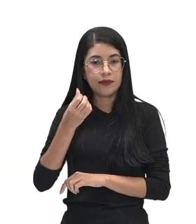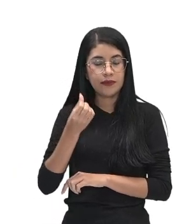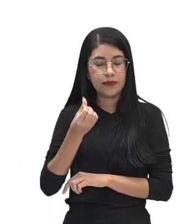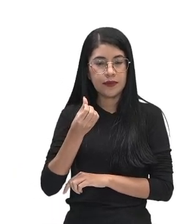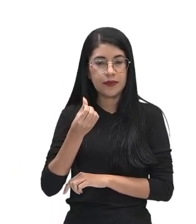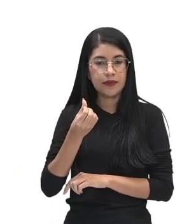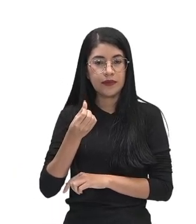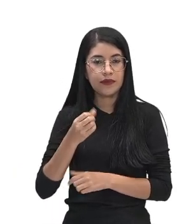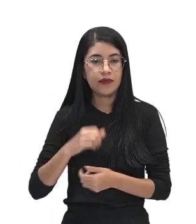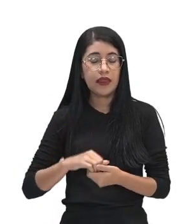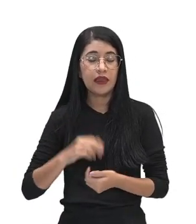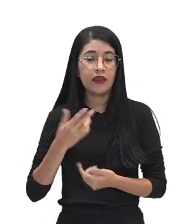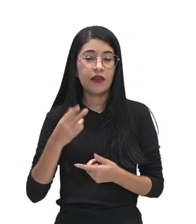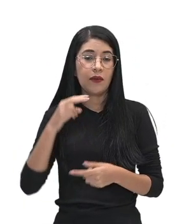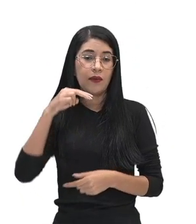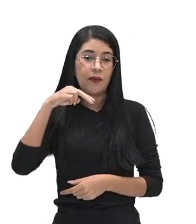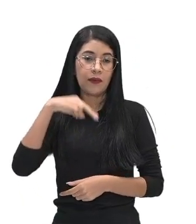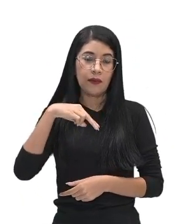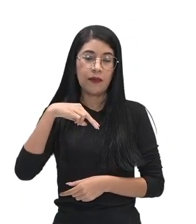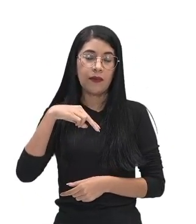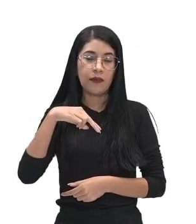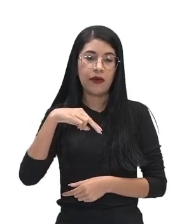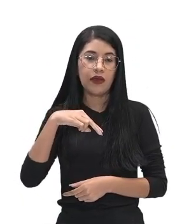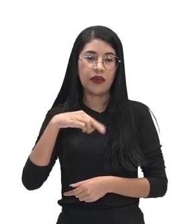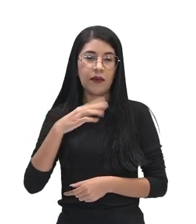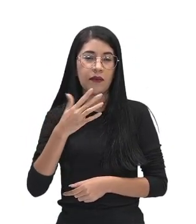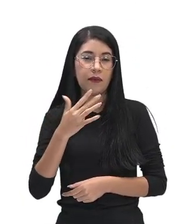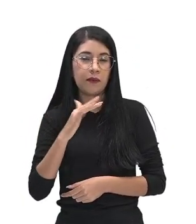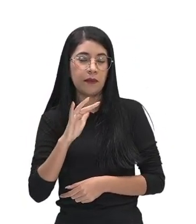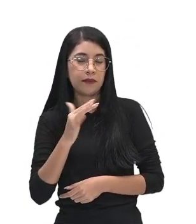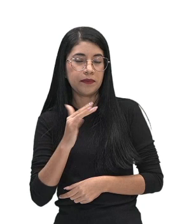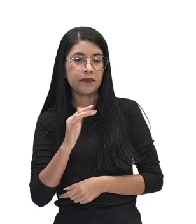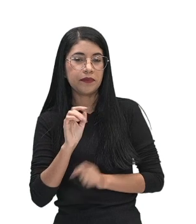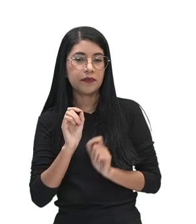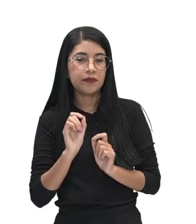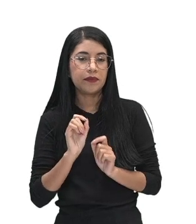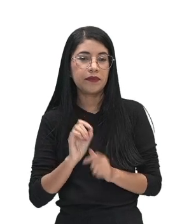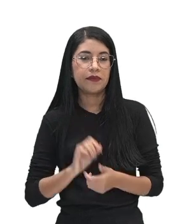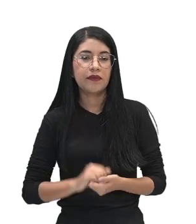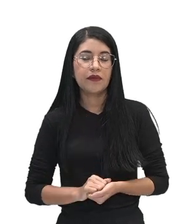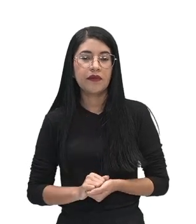Então, o N aqui, pessoal, vai ser aproximadamente...